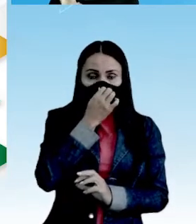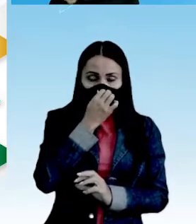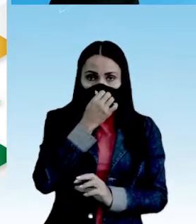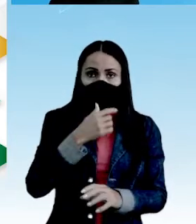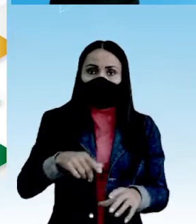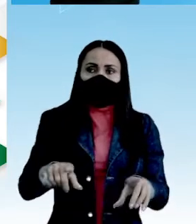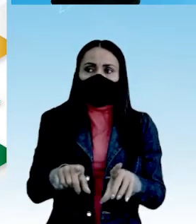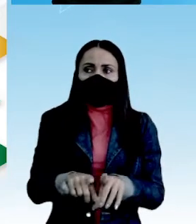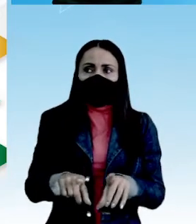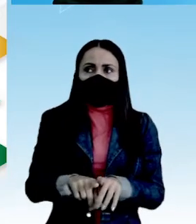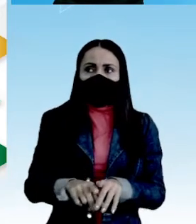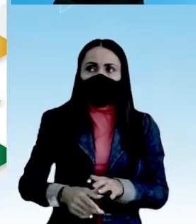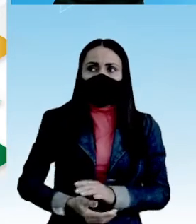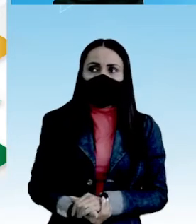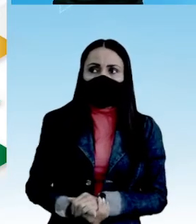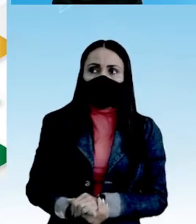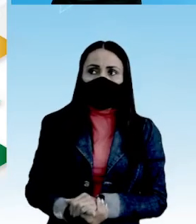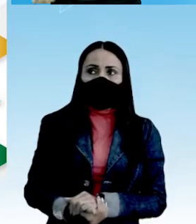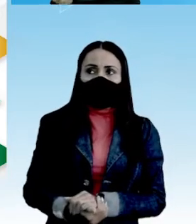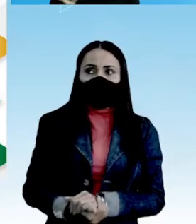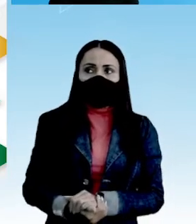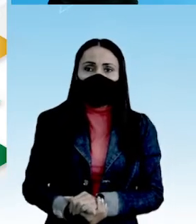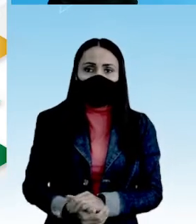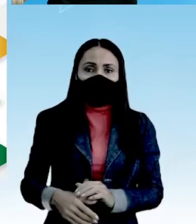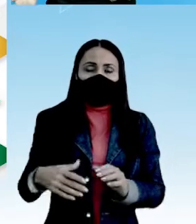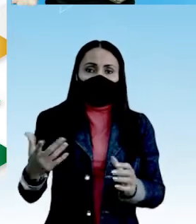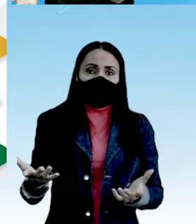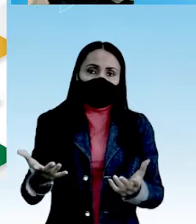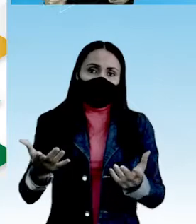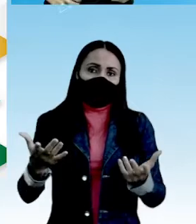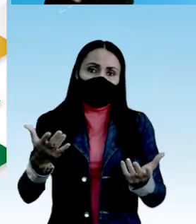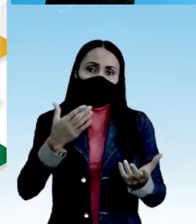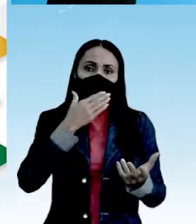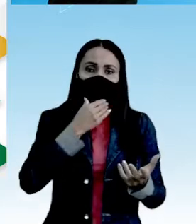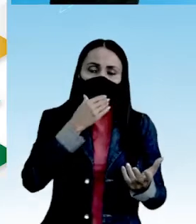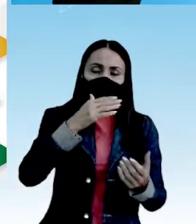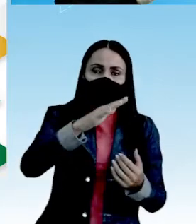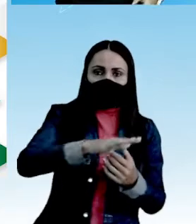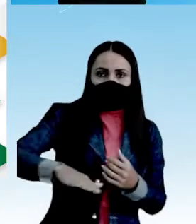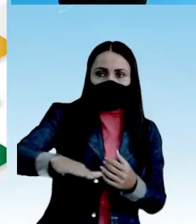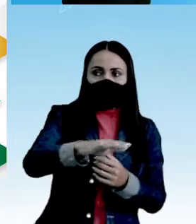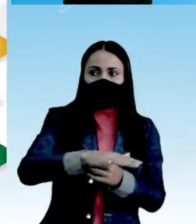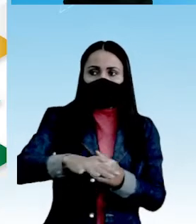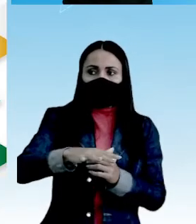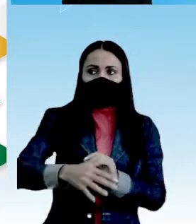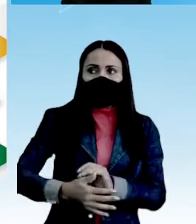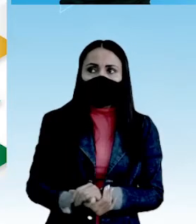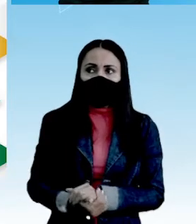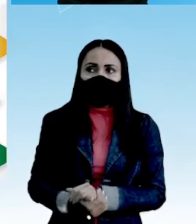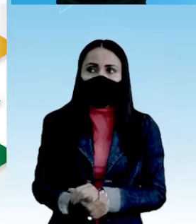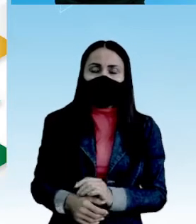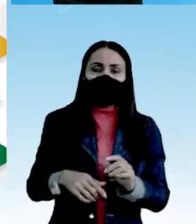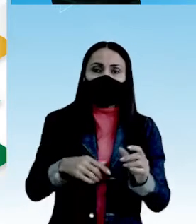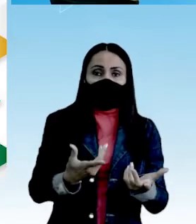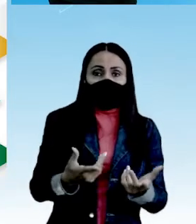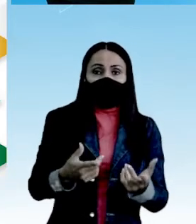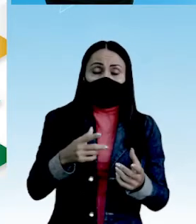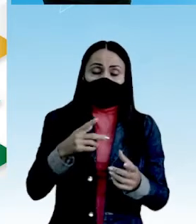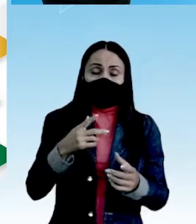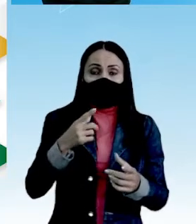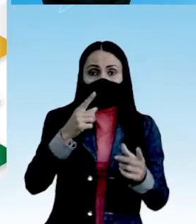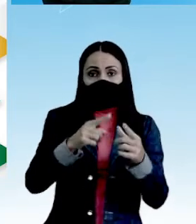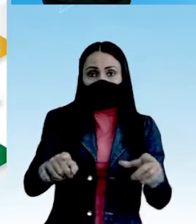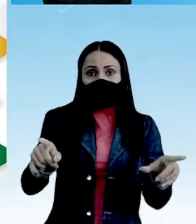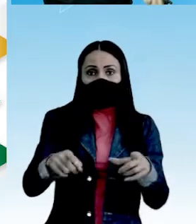era, também um ambiente masculino, né, uma das músicas bastante populares nos Estados Unidos, né, um